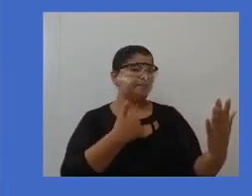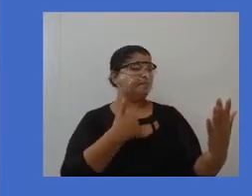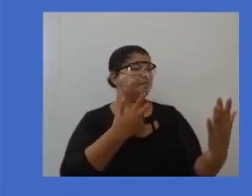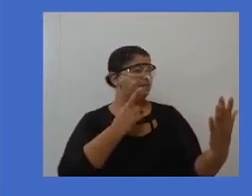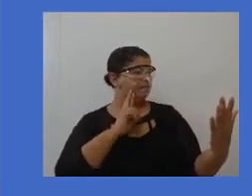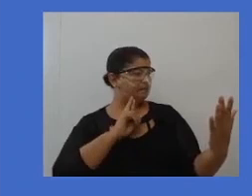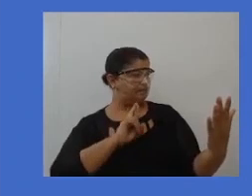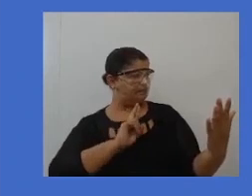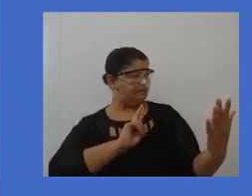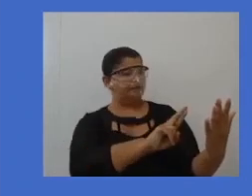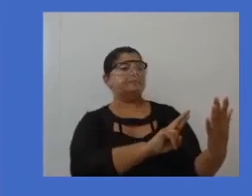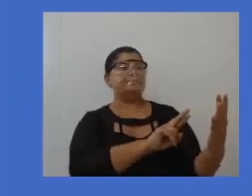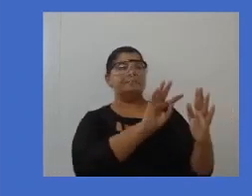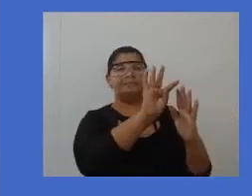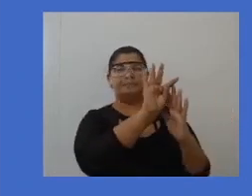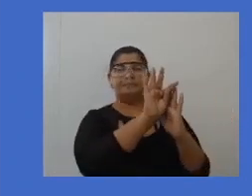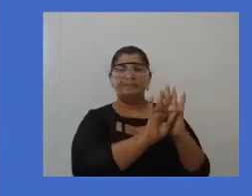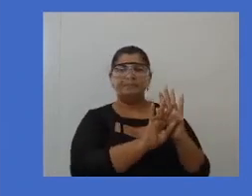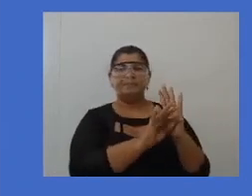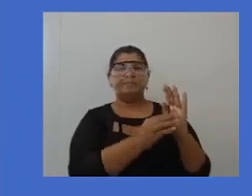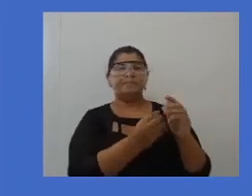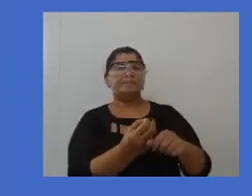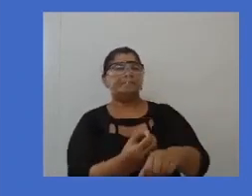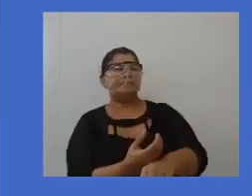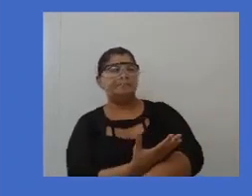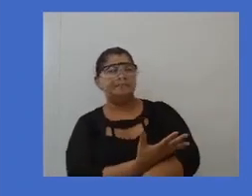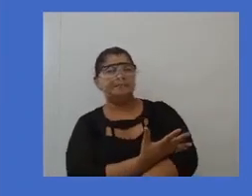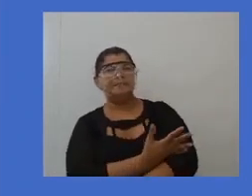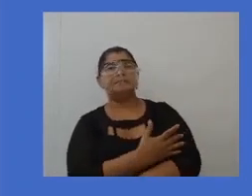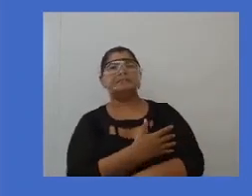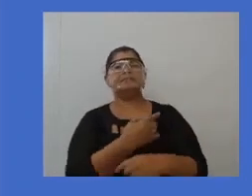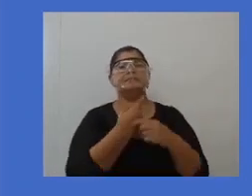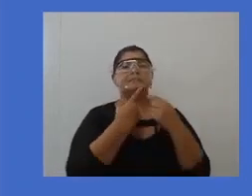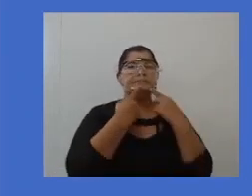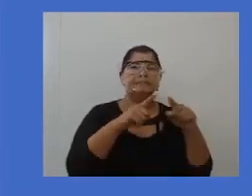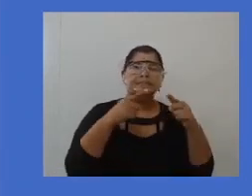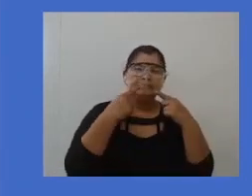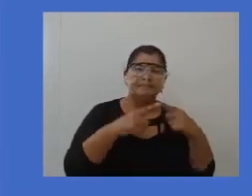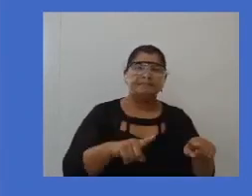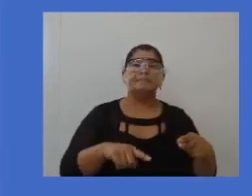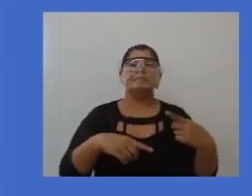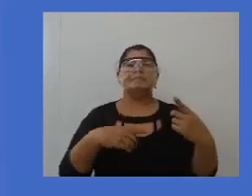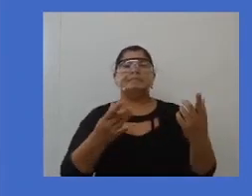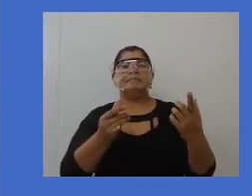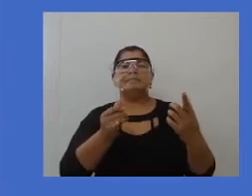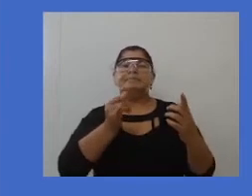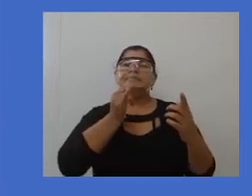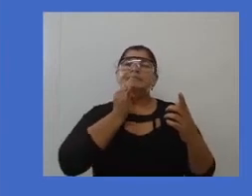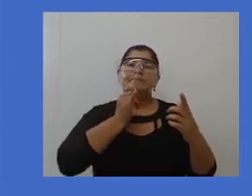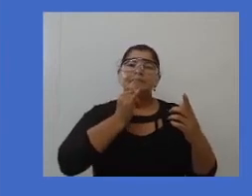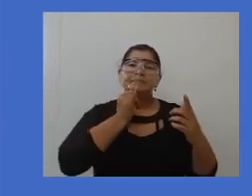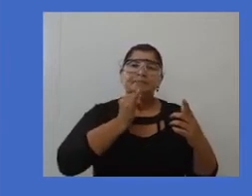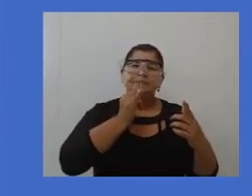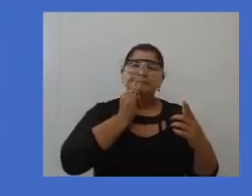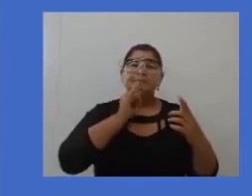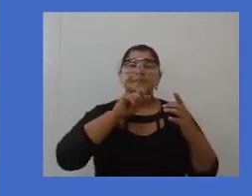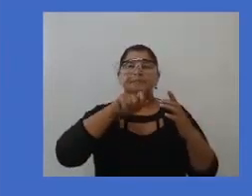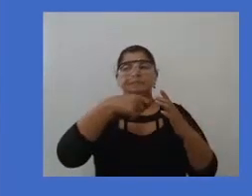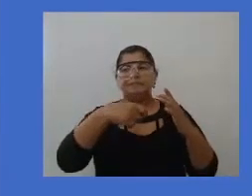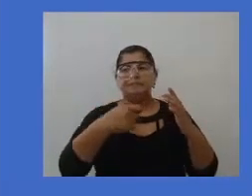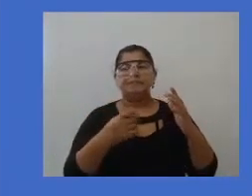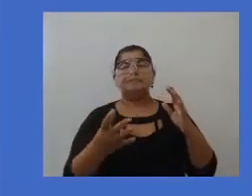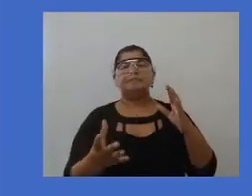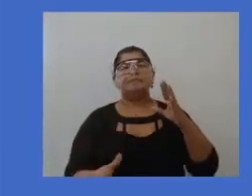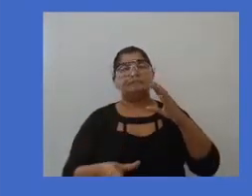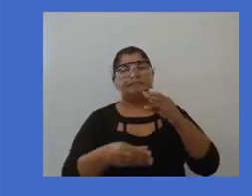ao texto, se emocionando, criticando, exemplificando,